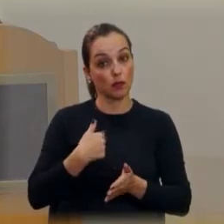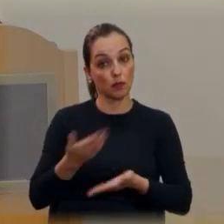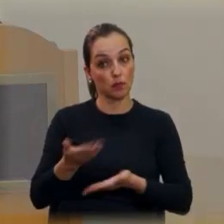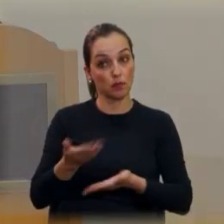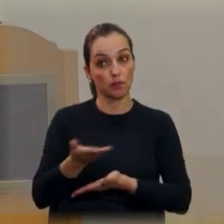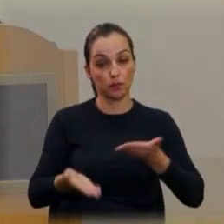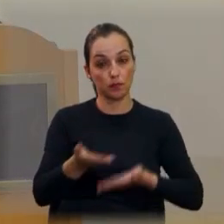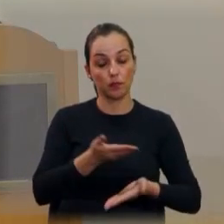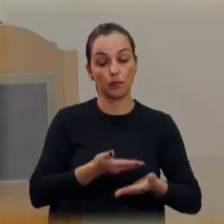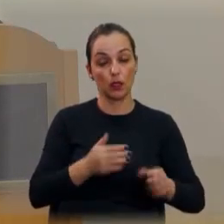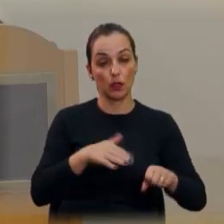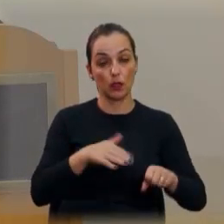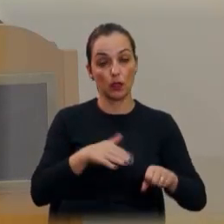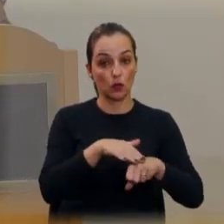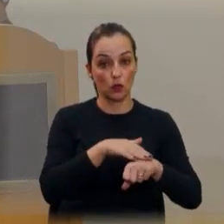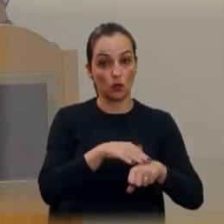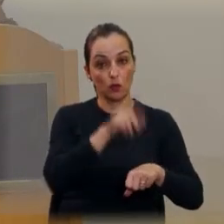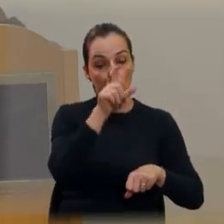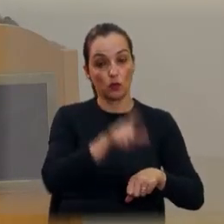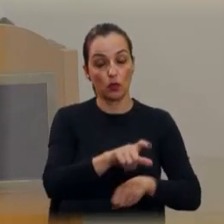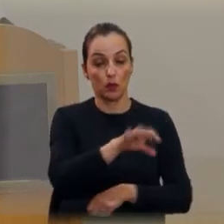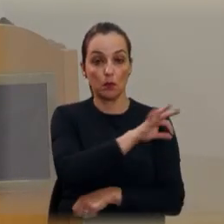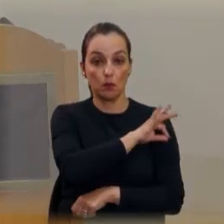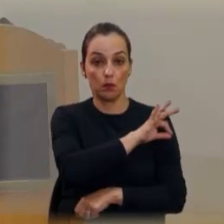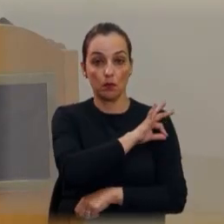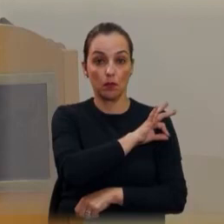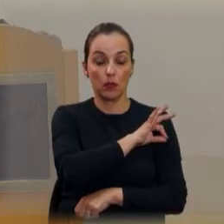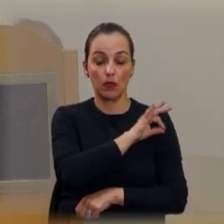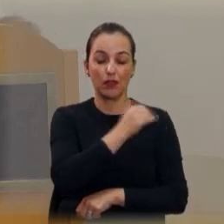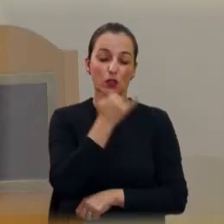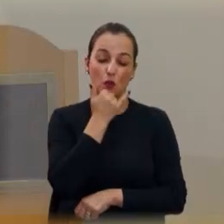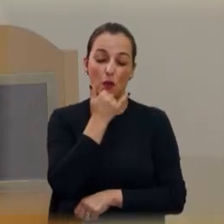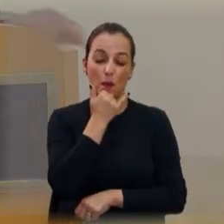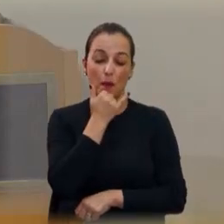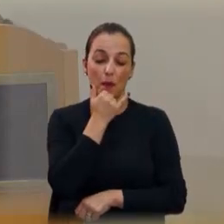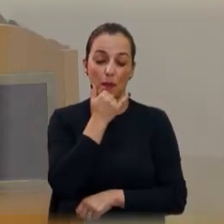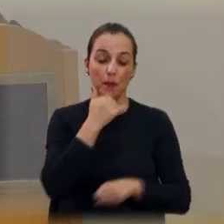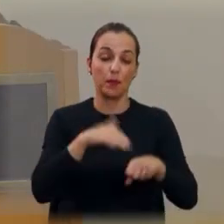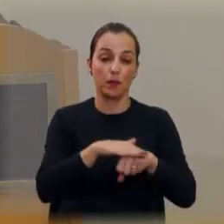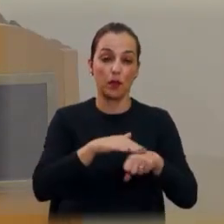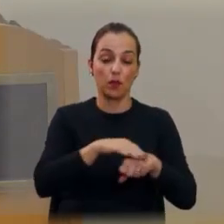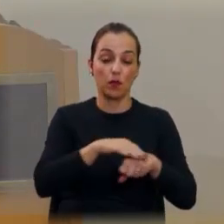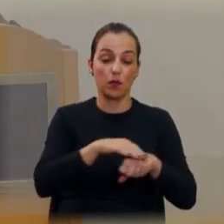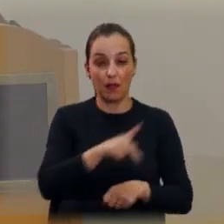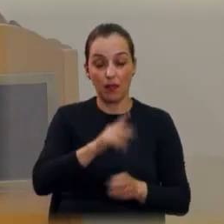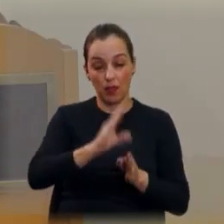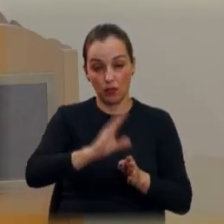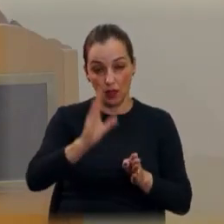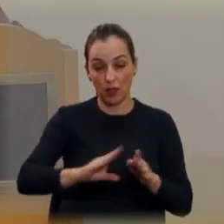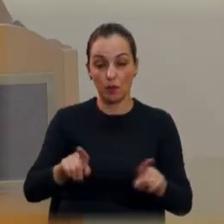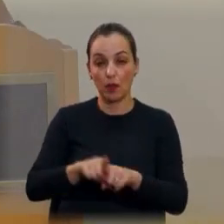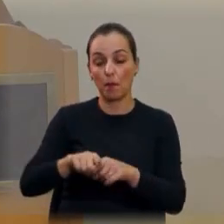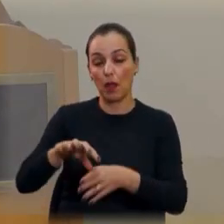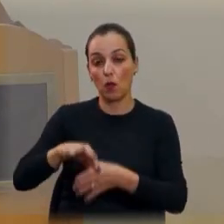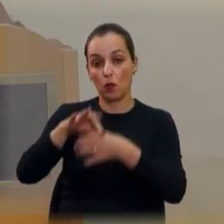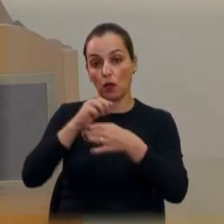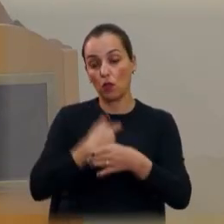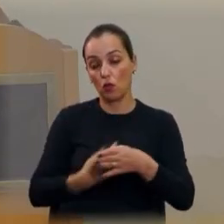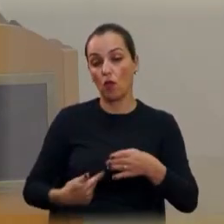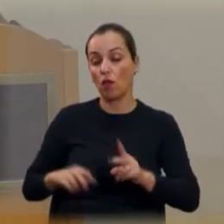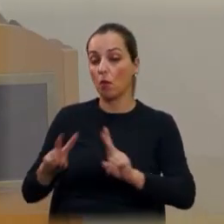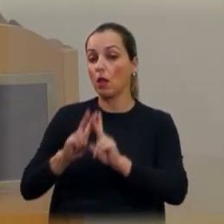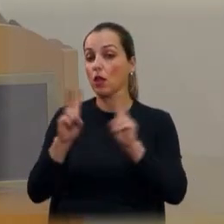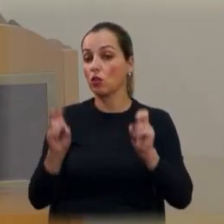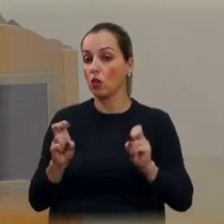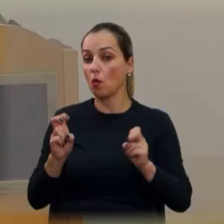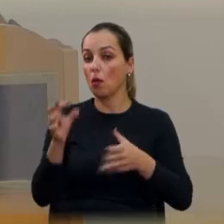articulamos, conversamos com o presidente, conversamos também com o Paulo Ladim, que é o líder do governo, a respeito